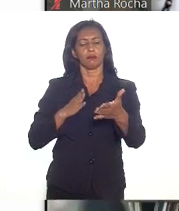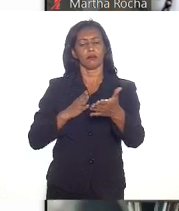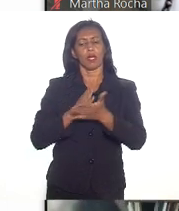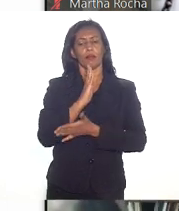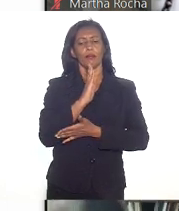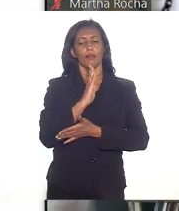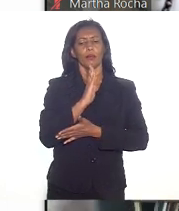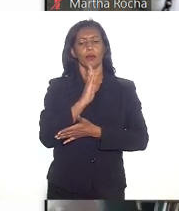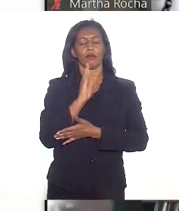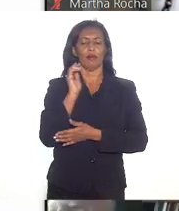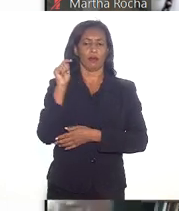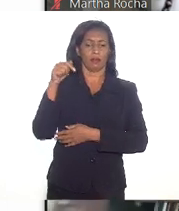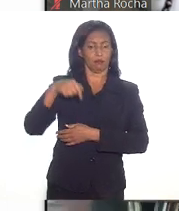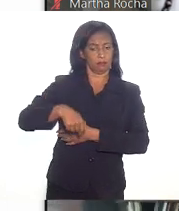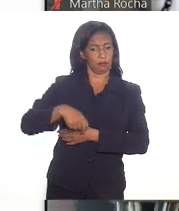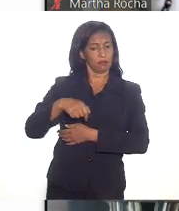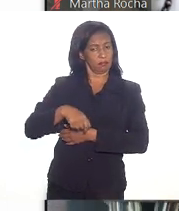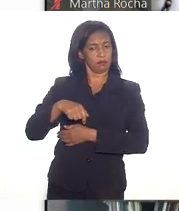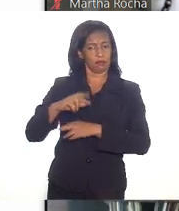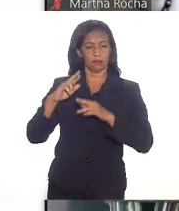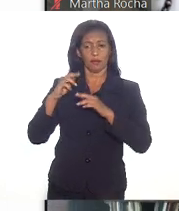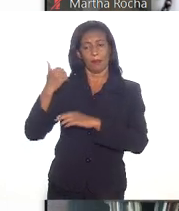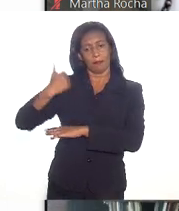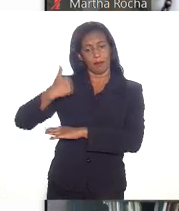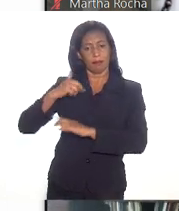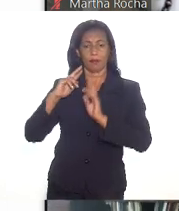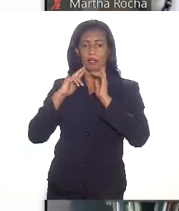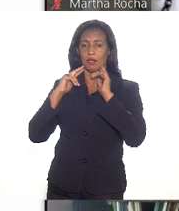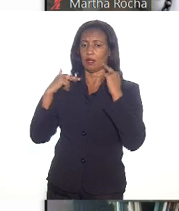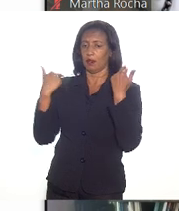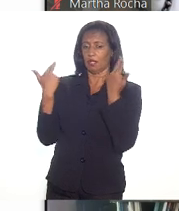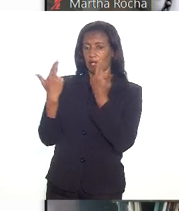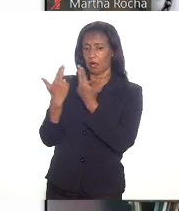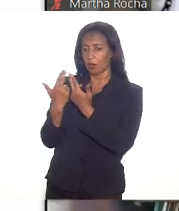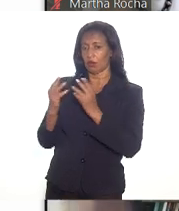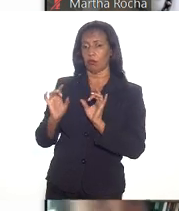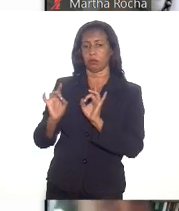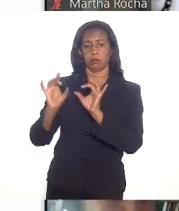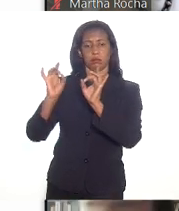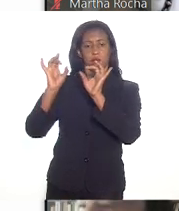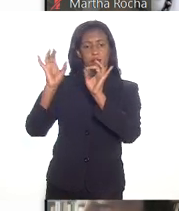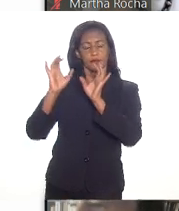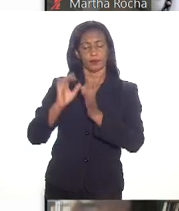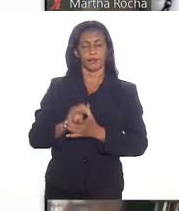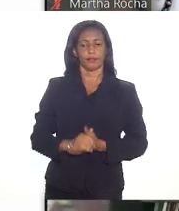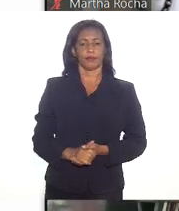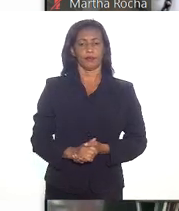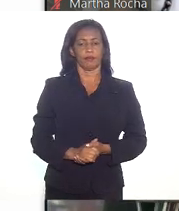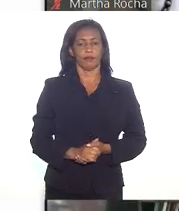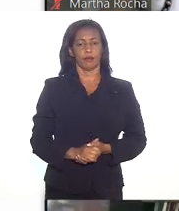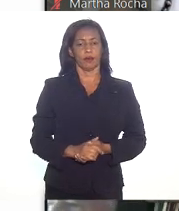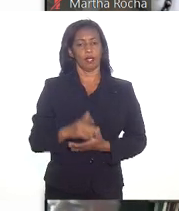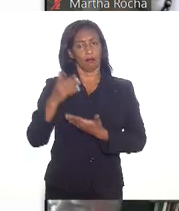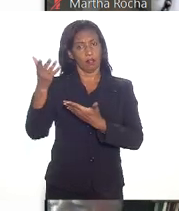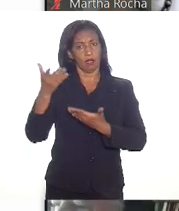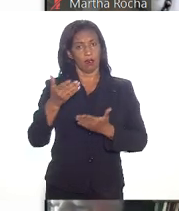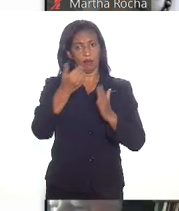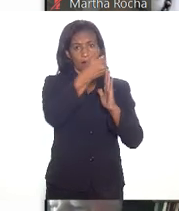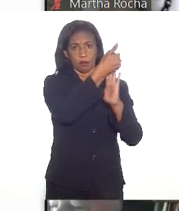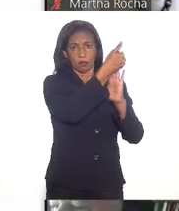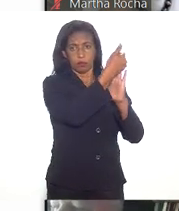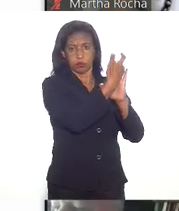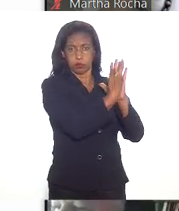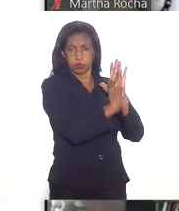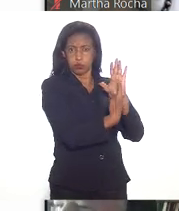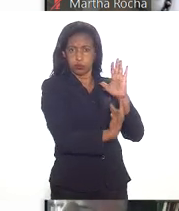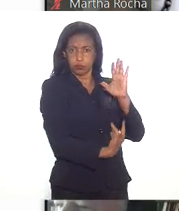aprovado aqui na primeira reunião extraordinária. E ele irá discorrer